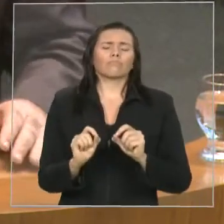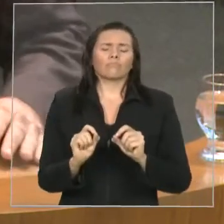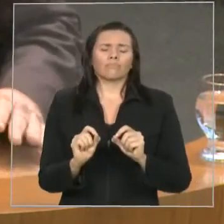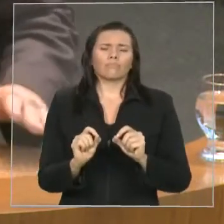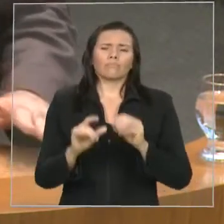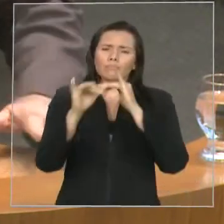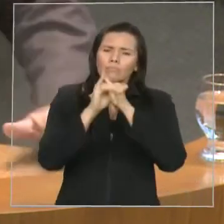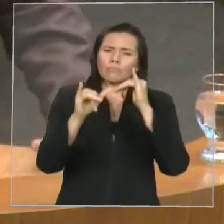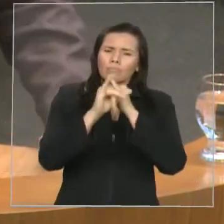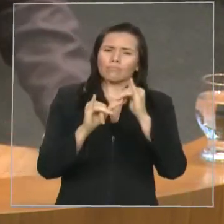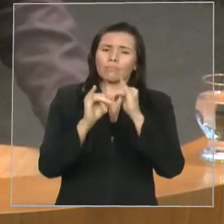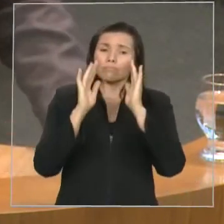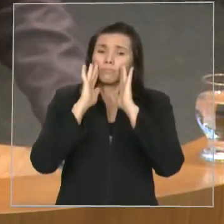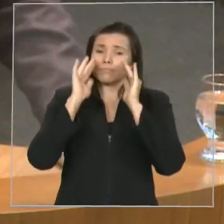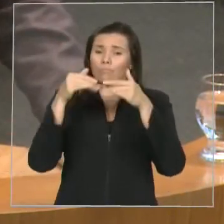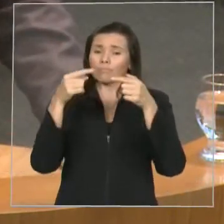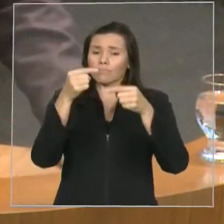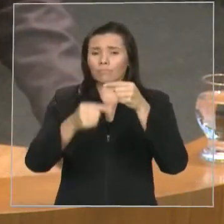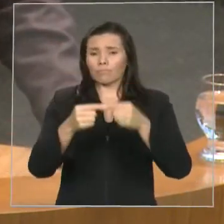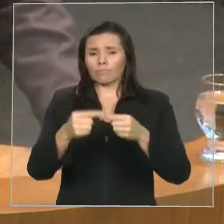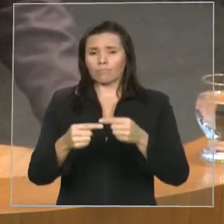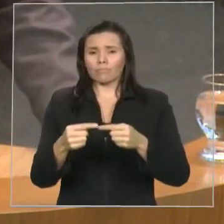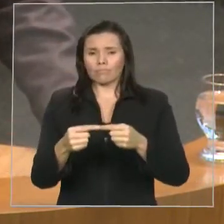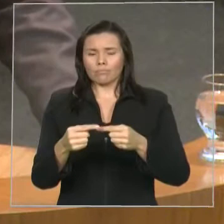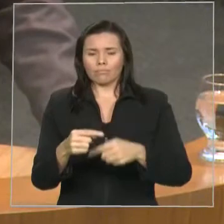O jornalista Edwin